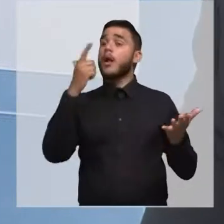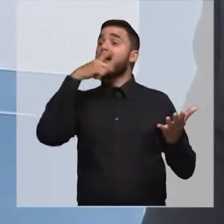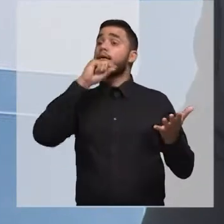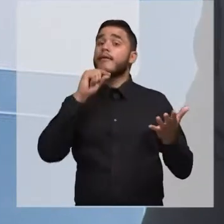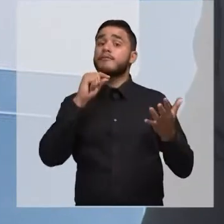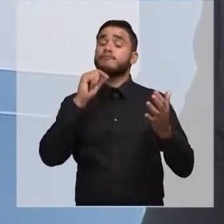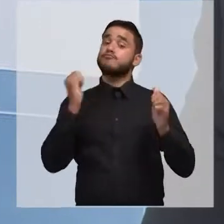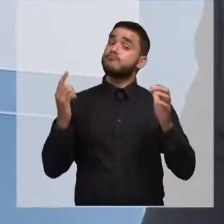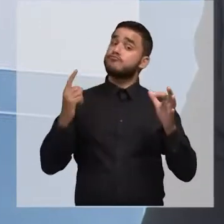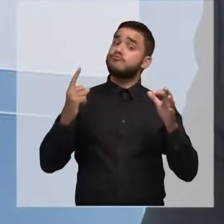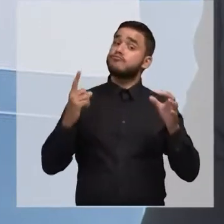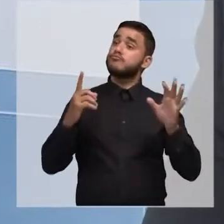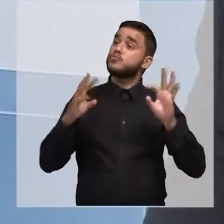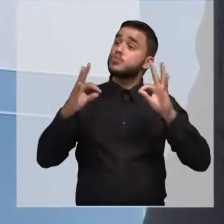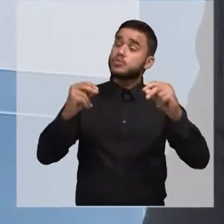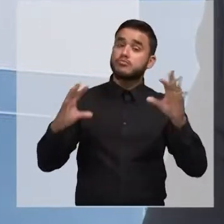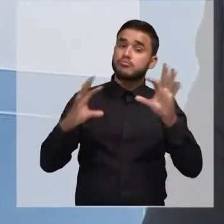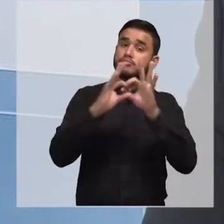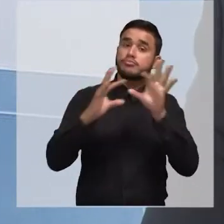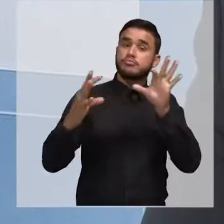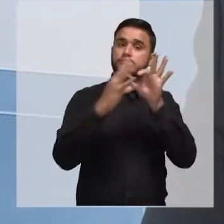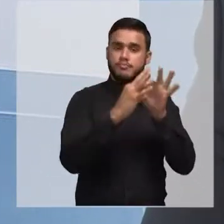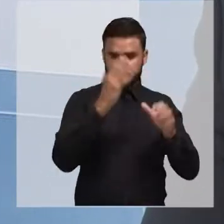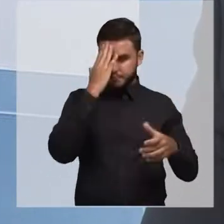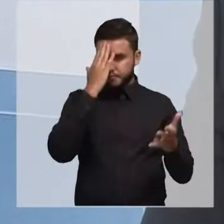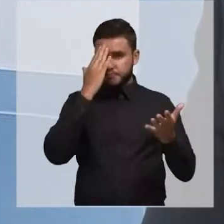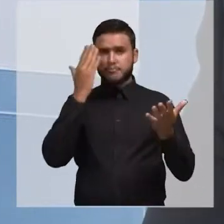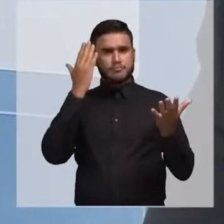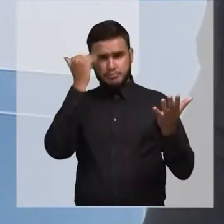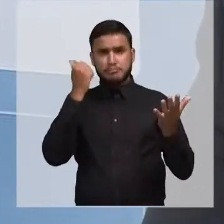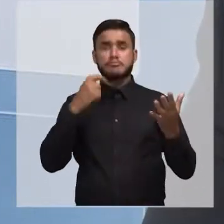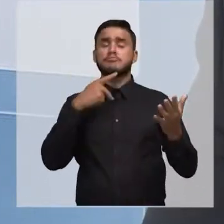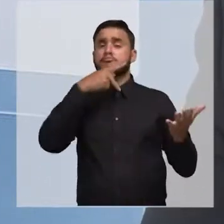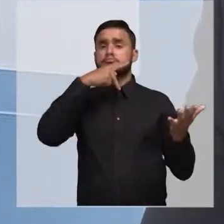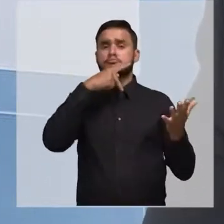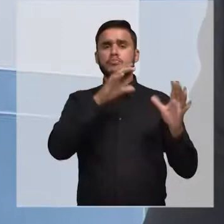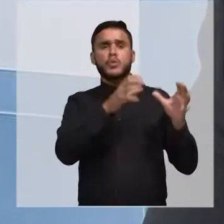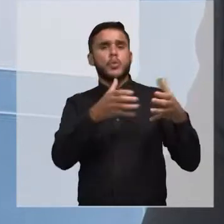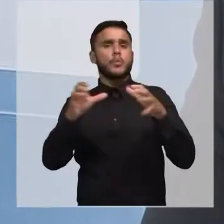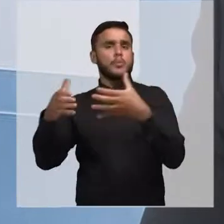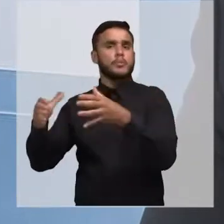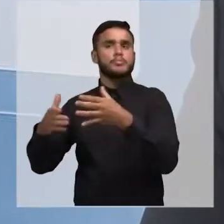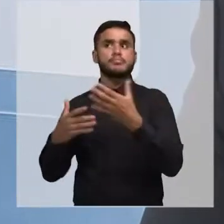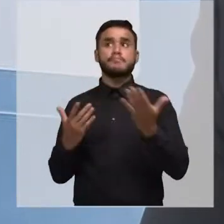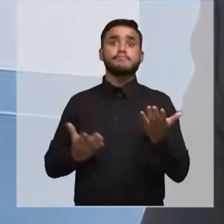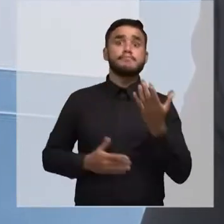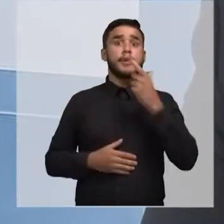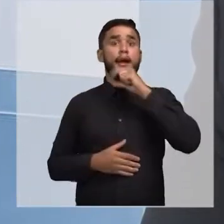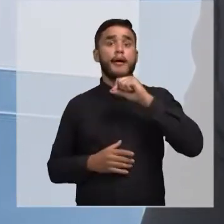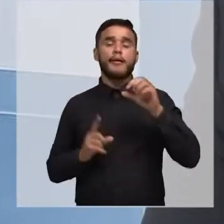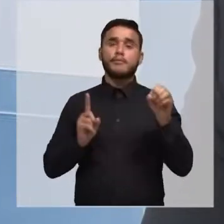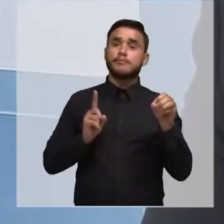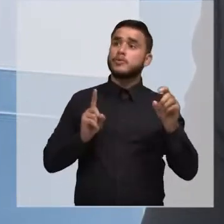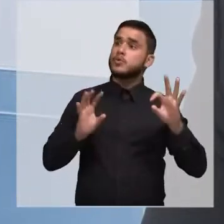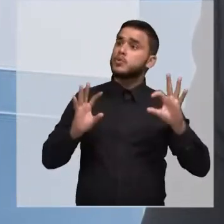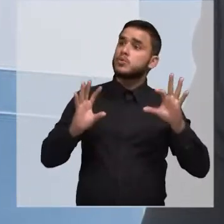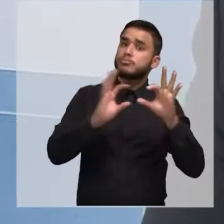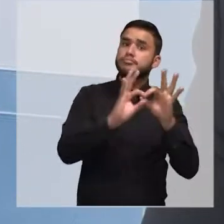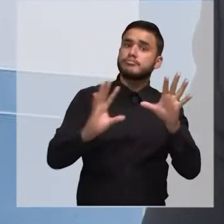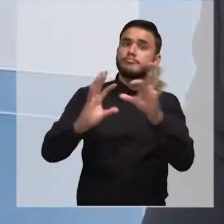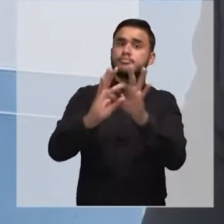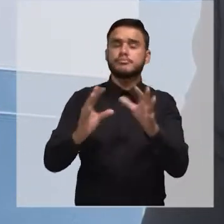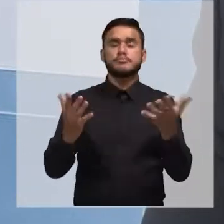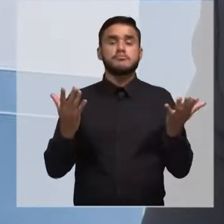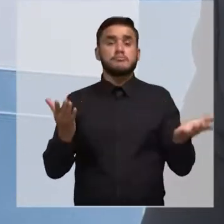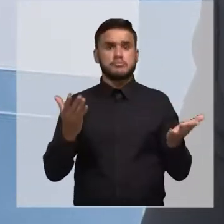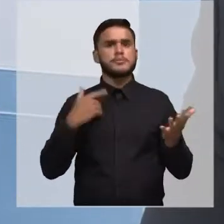esses partidos, com quem irão se coligar, estão de vento em popa. Nós iremos discutir aqui, porque há uma verdadeira briga, uma briga